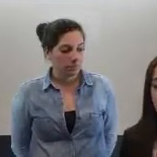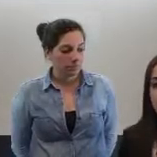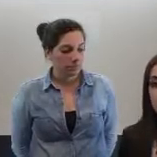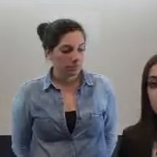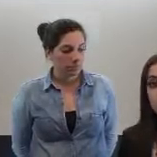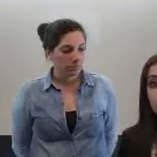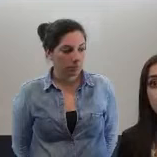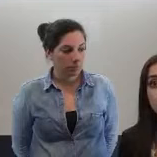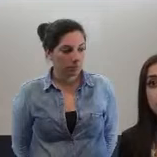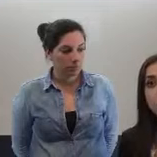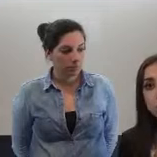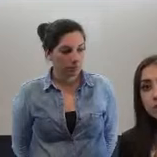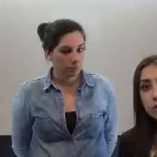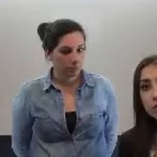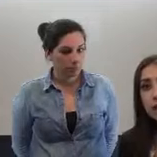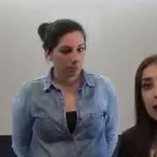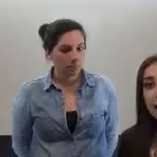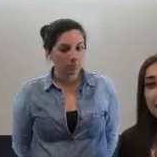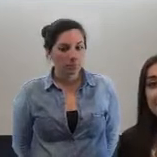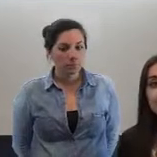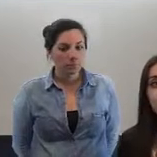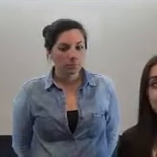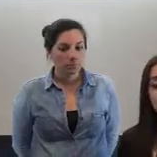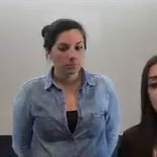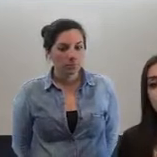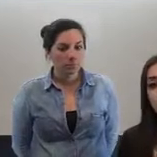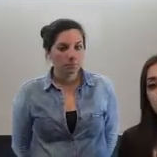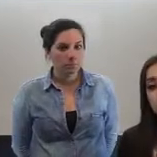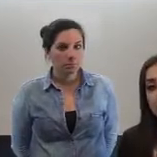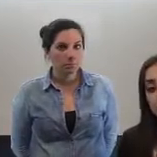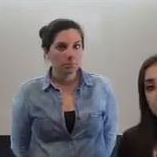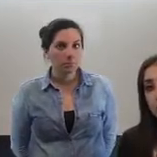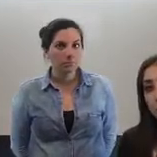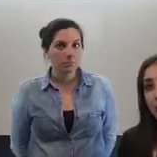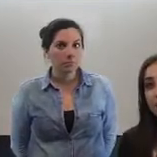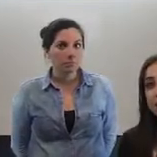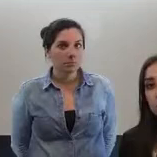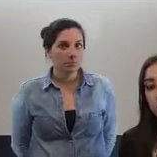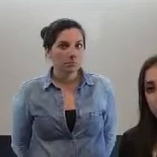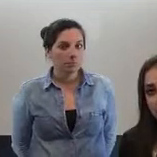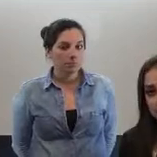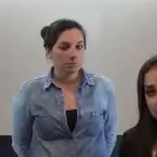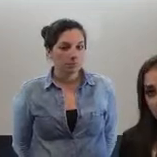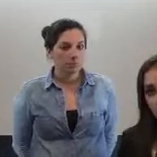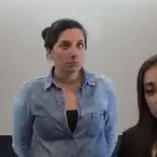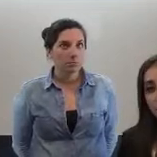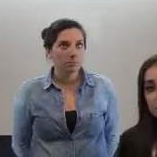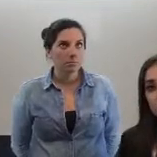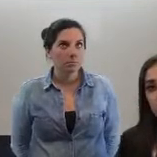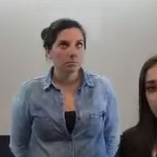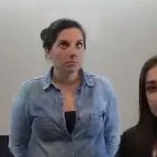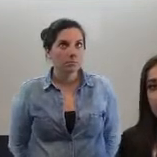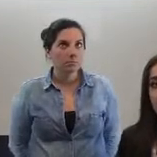cronistas. Já os periódicos científicos, eles passam por um processo que chama avaliação por pares. O